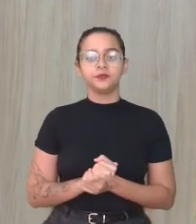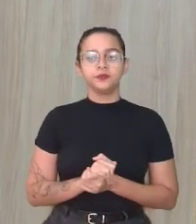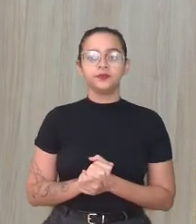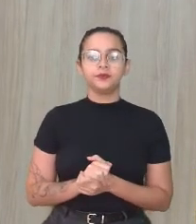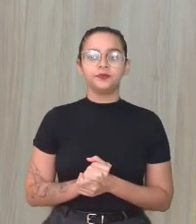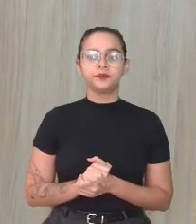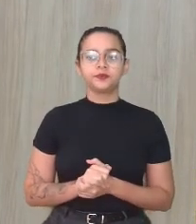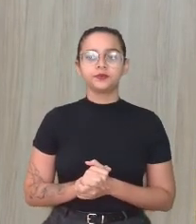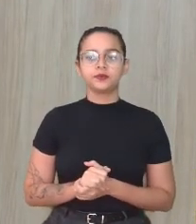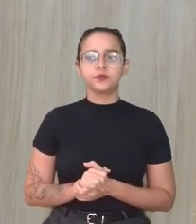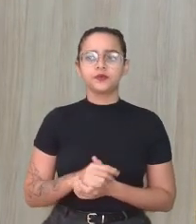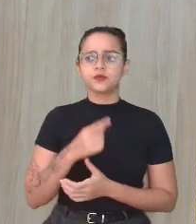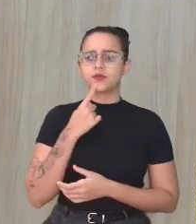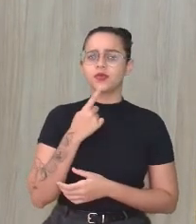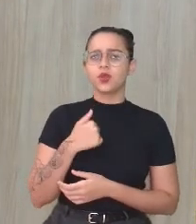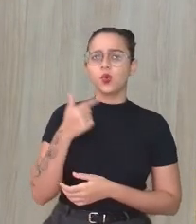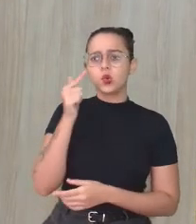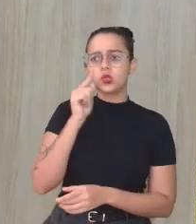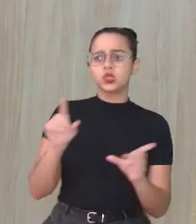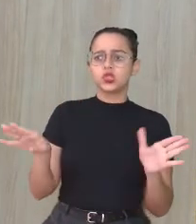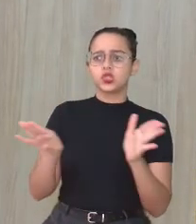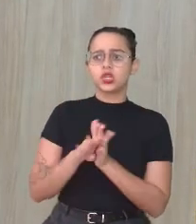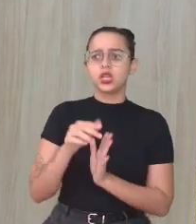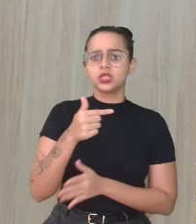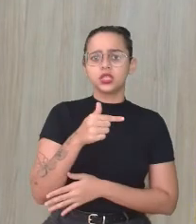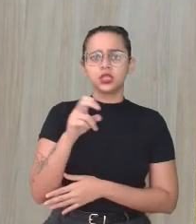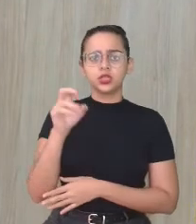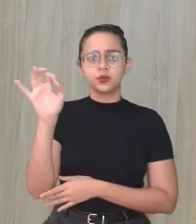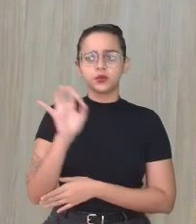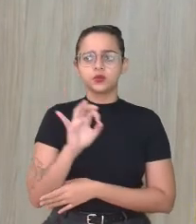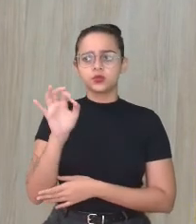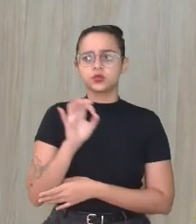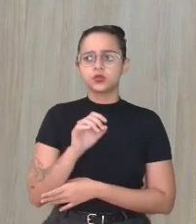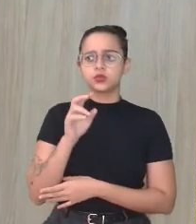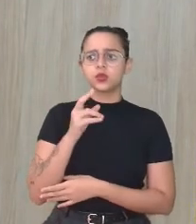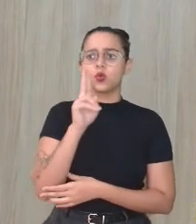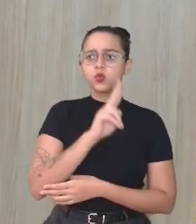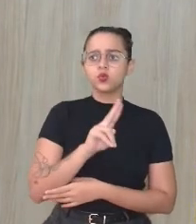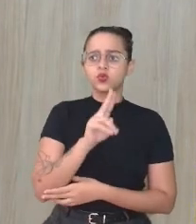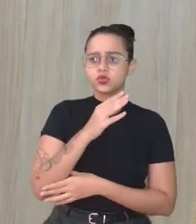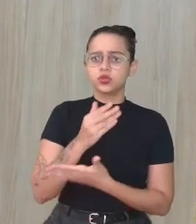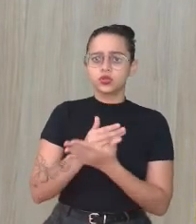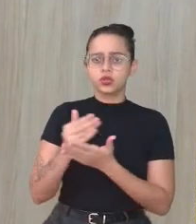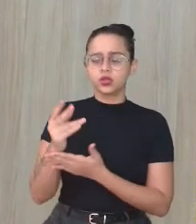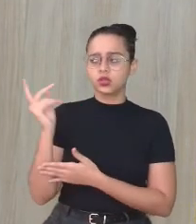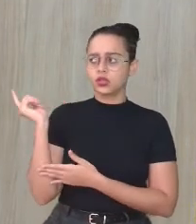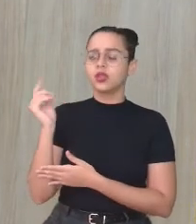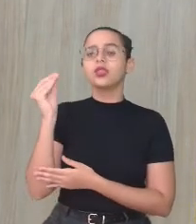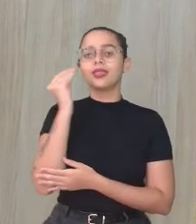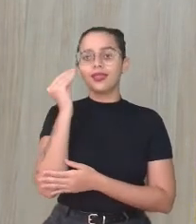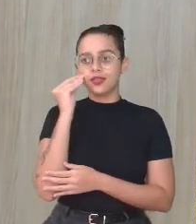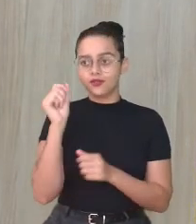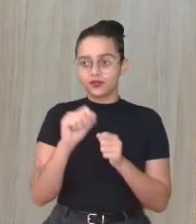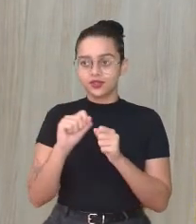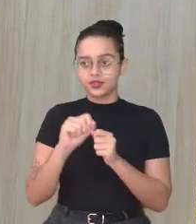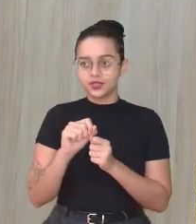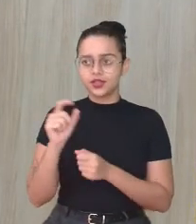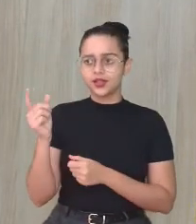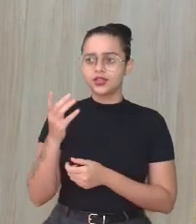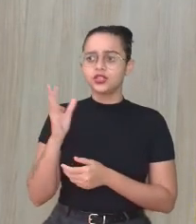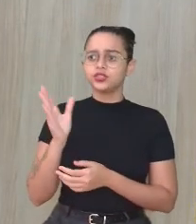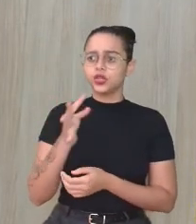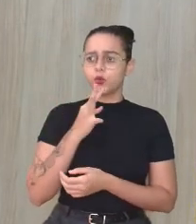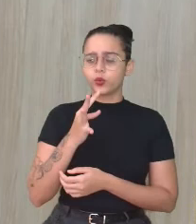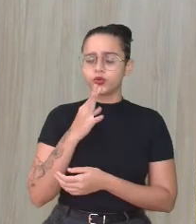da metade. Será que eu consigo chegar nos 75% conhecendo essas 3 primeiras? Tenta fazer aí. Será que essas que eu